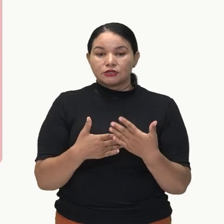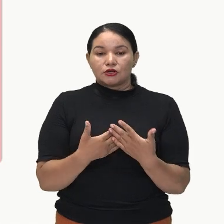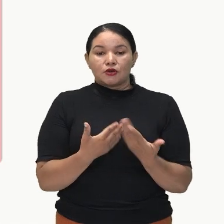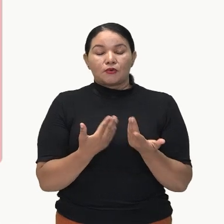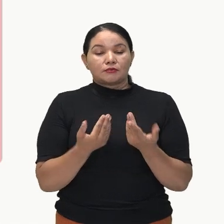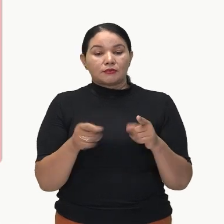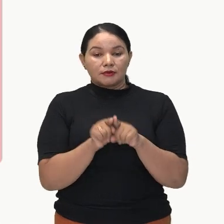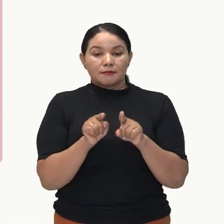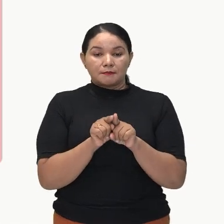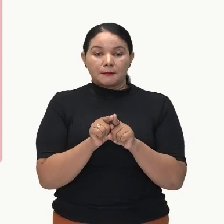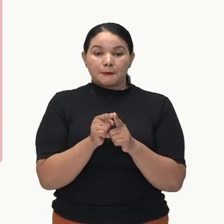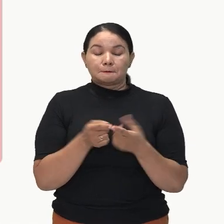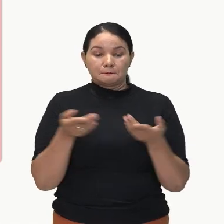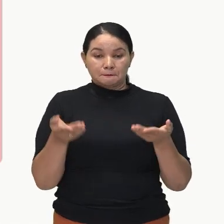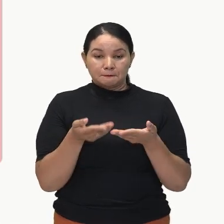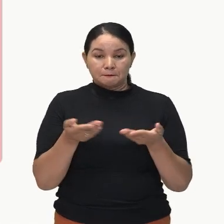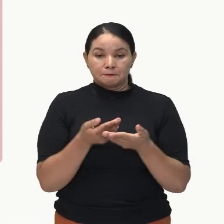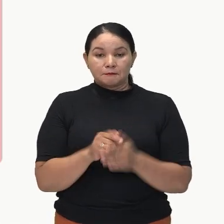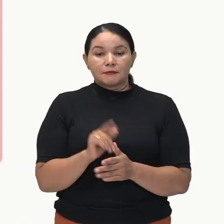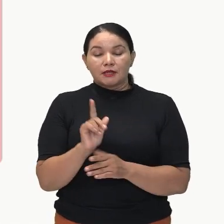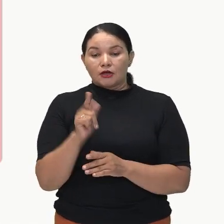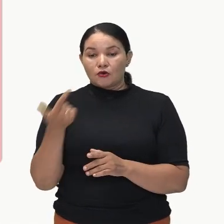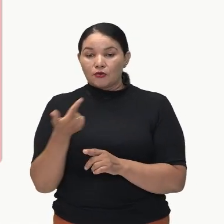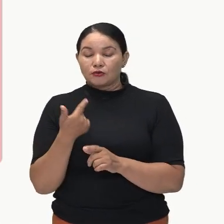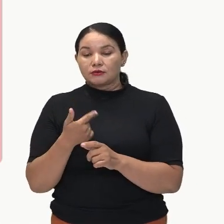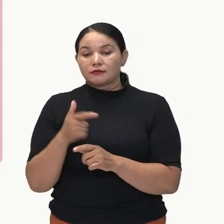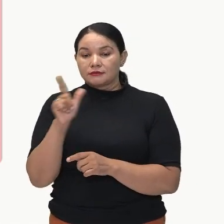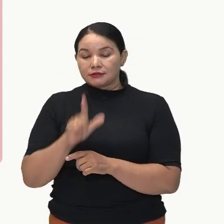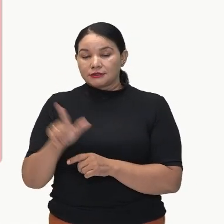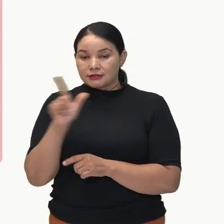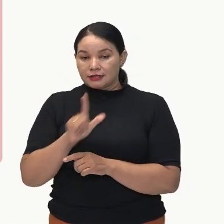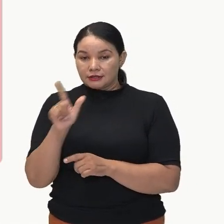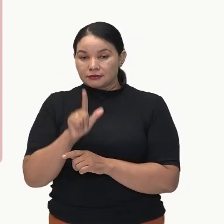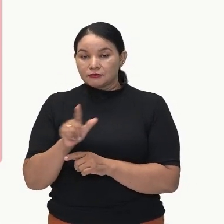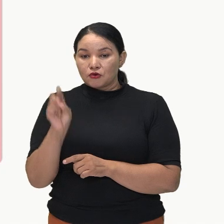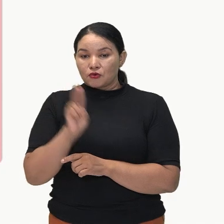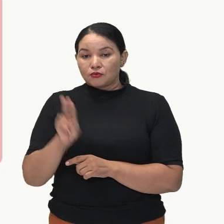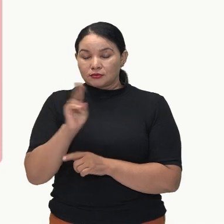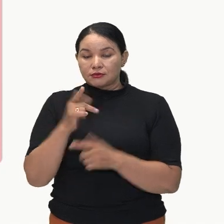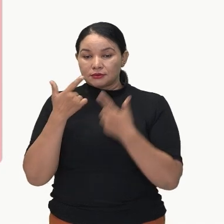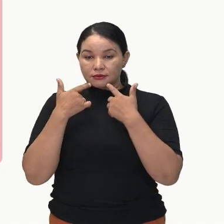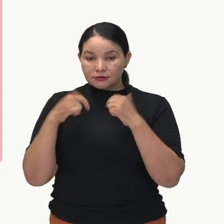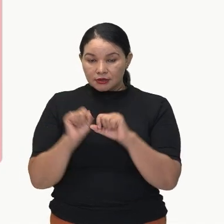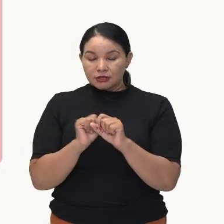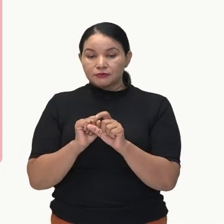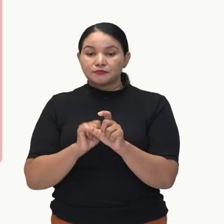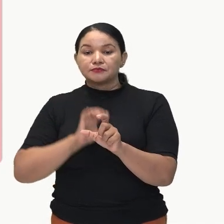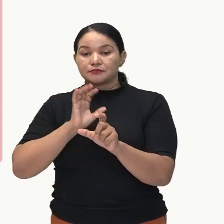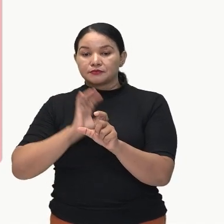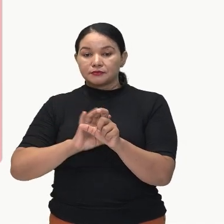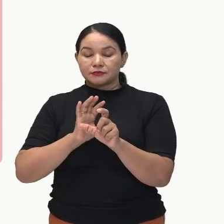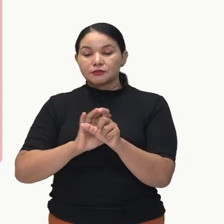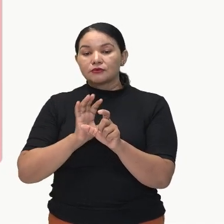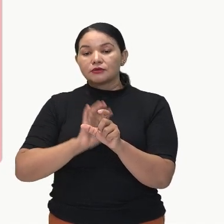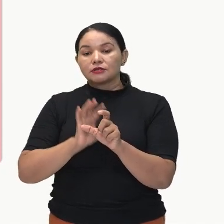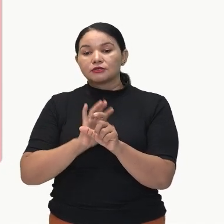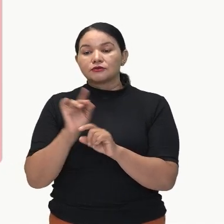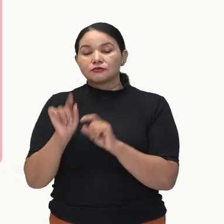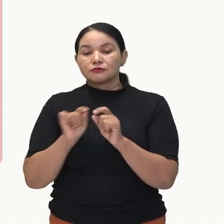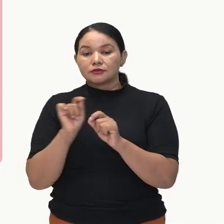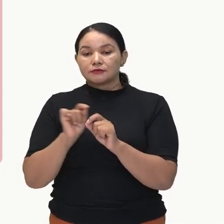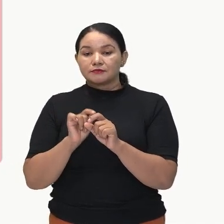um léxico mais preciso. Na literária, a gente já tem o uso do conotativo. E aqui já vai ter a presença